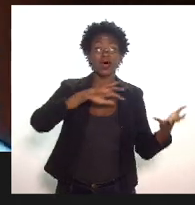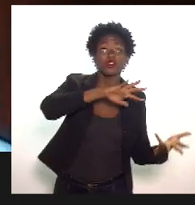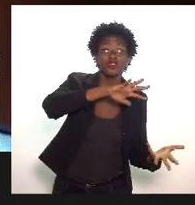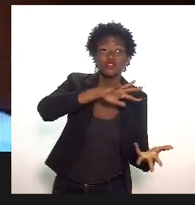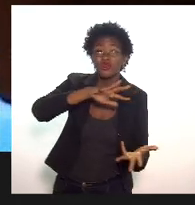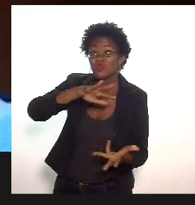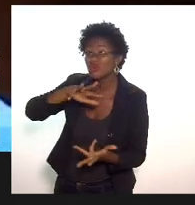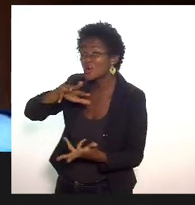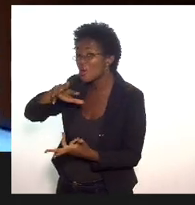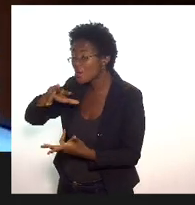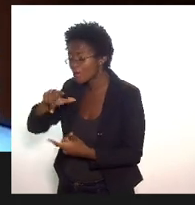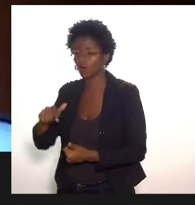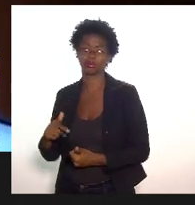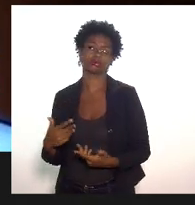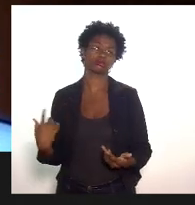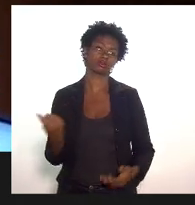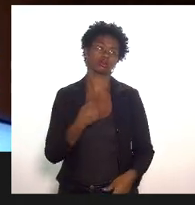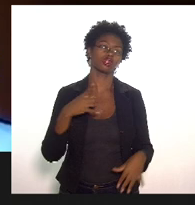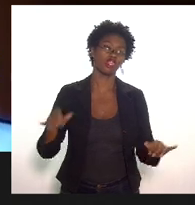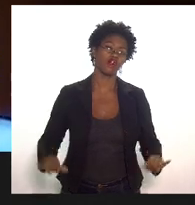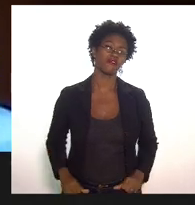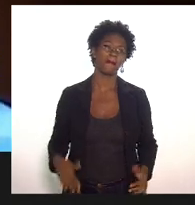do mundo.